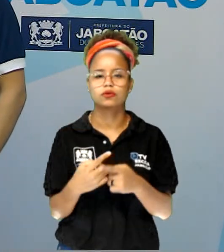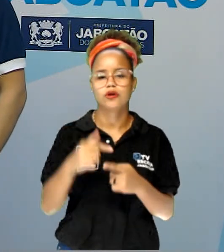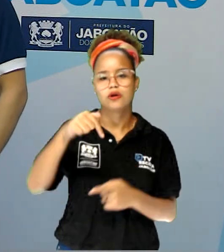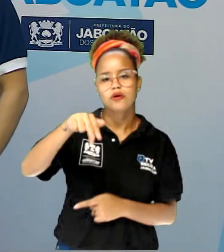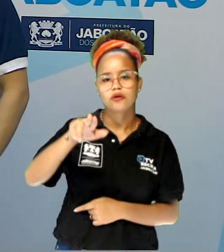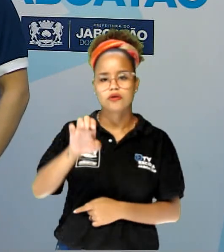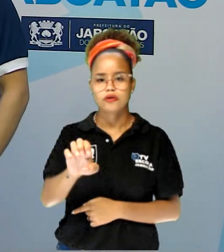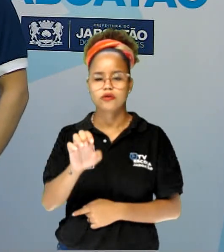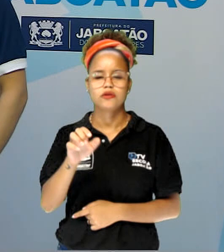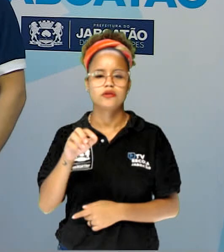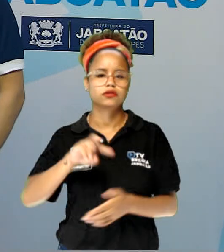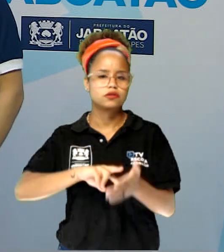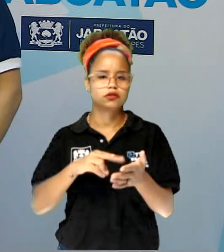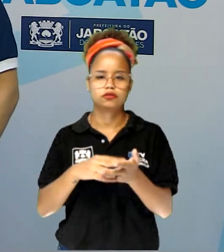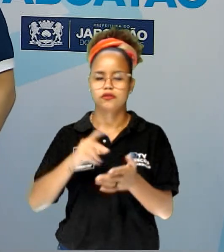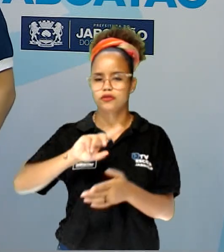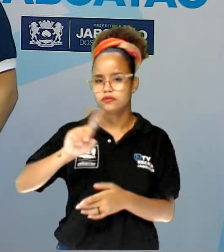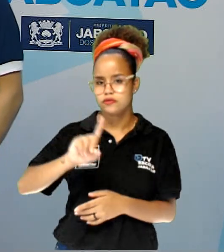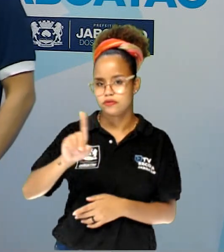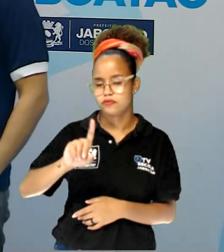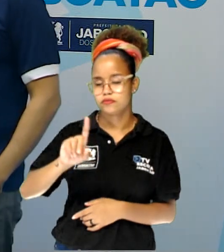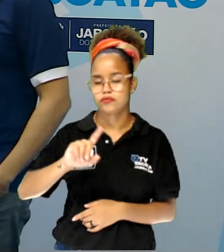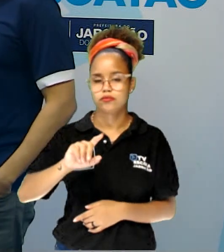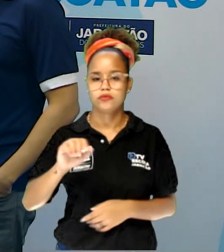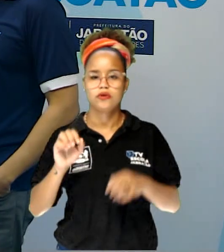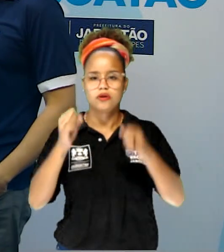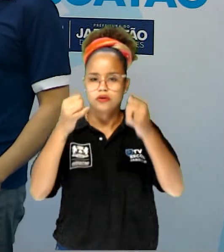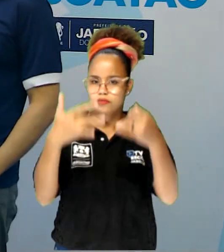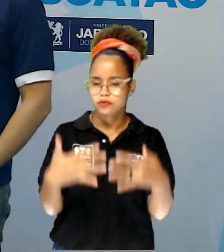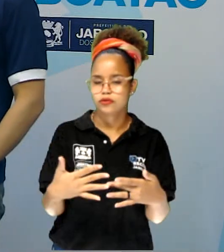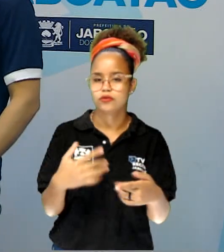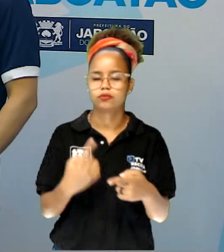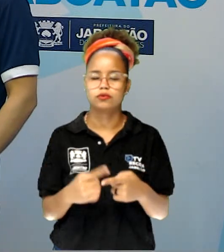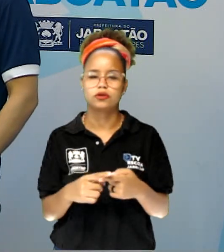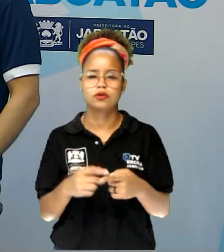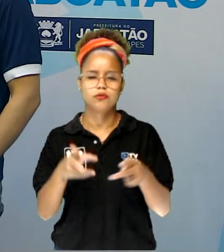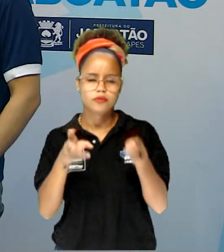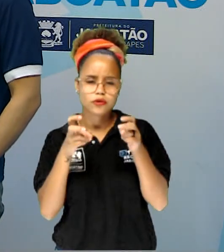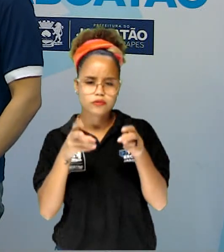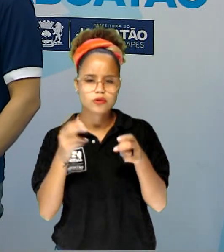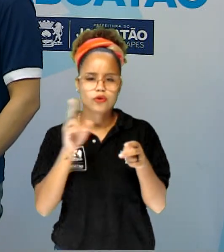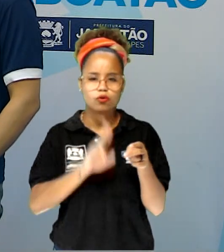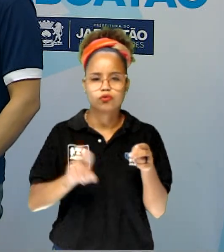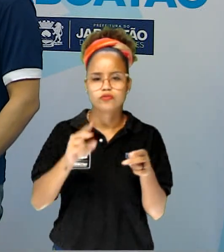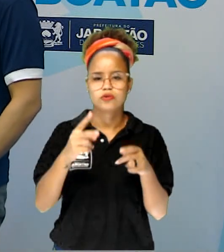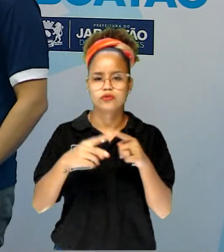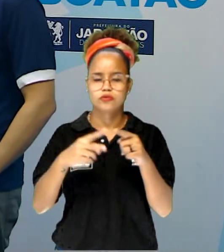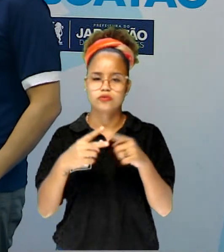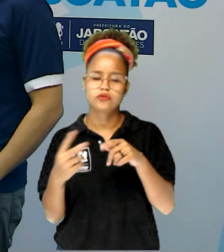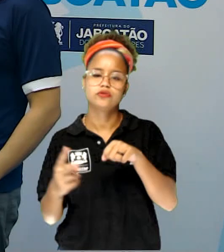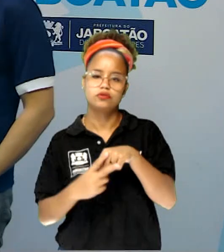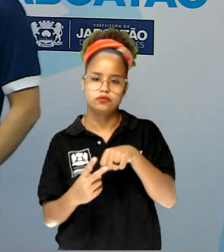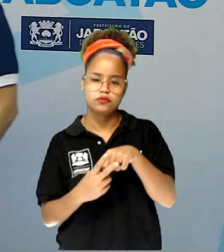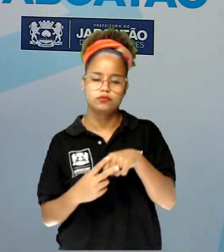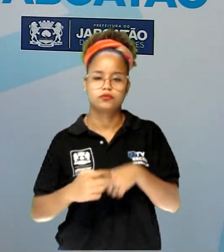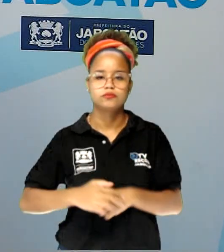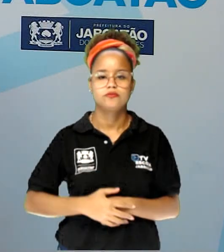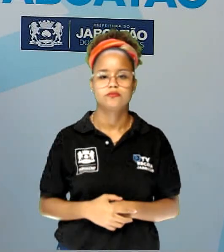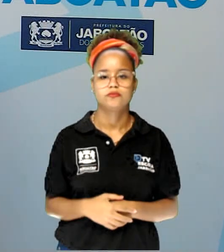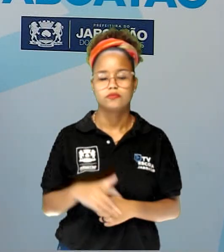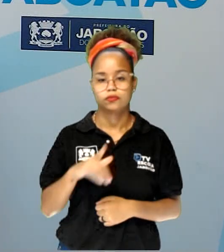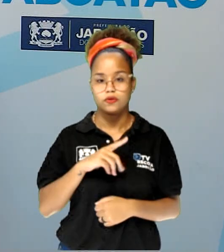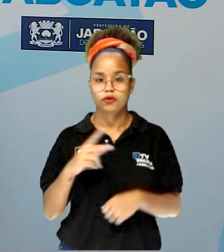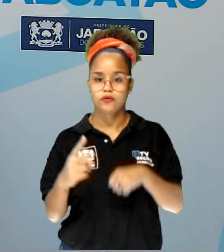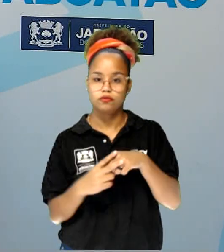está passando ideia de explicação. Perceba que a gente usa dois verbos nesse contexto, né? Nós temos o